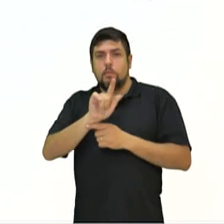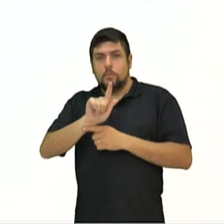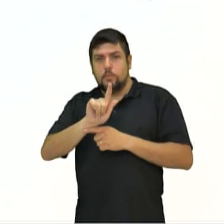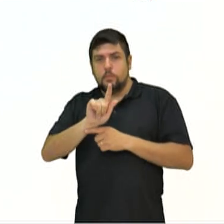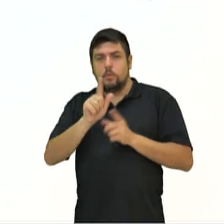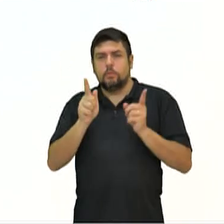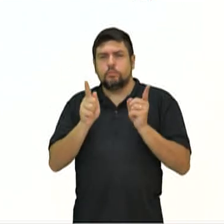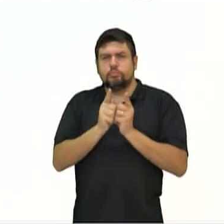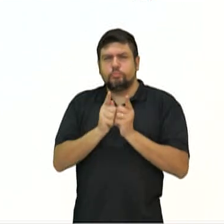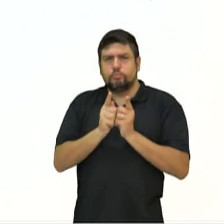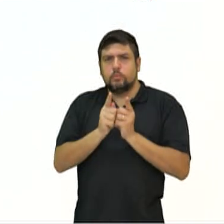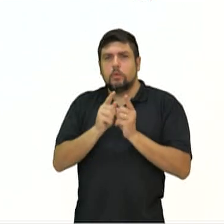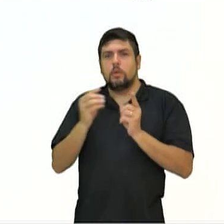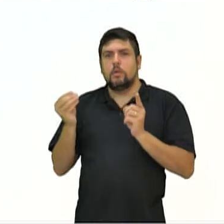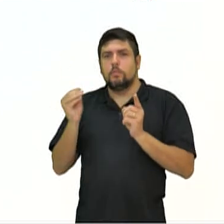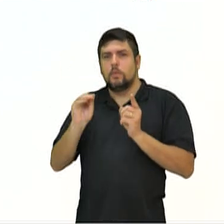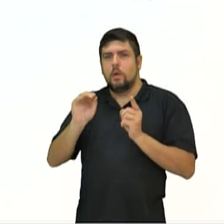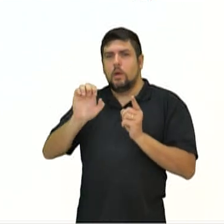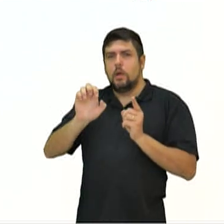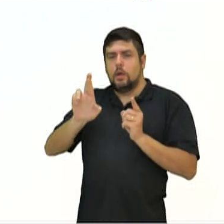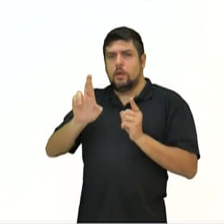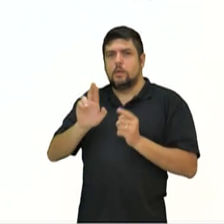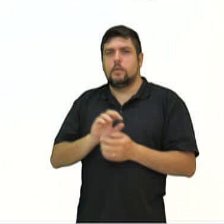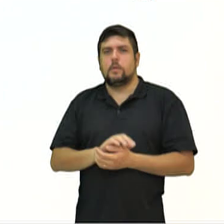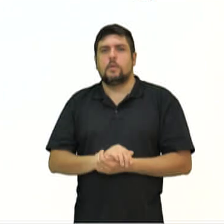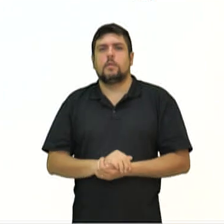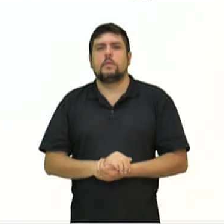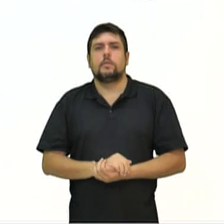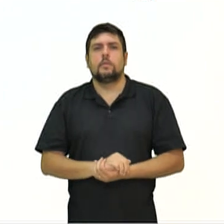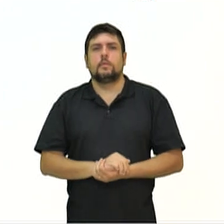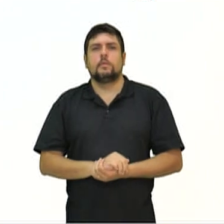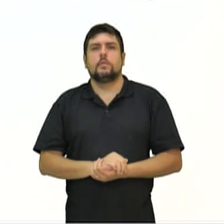acrescenta R. Mas aqui, ó, CVC, consoante, vogal,